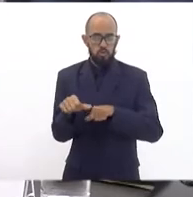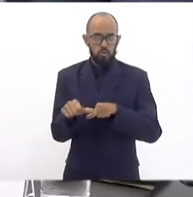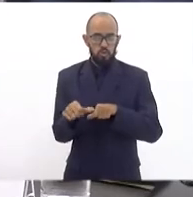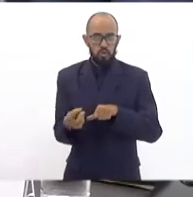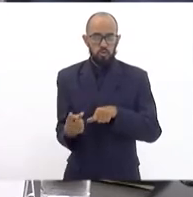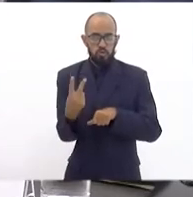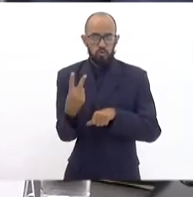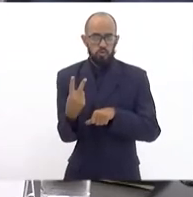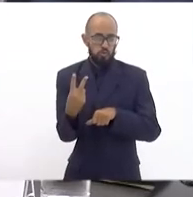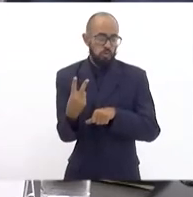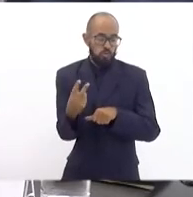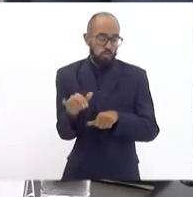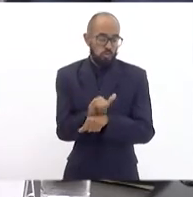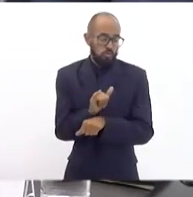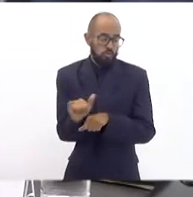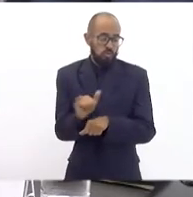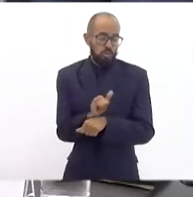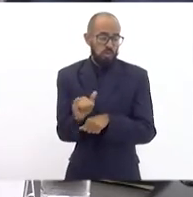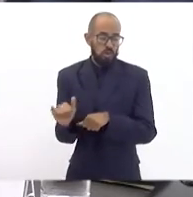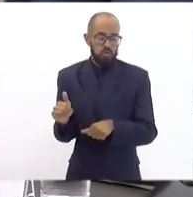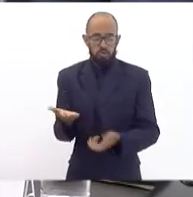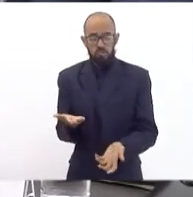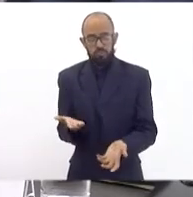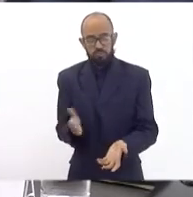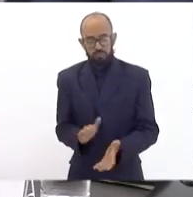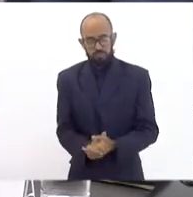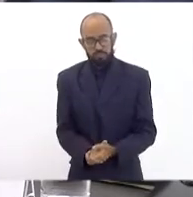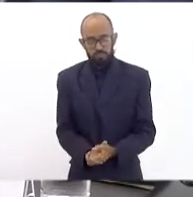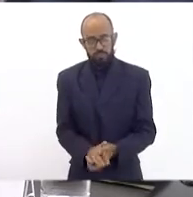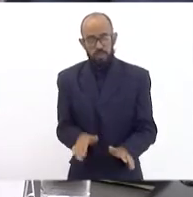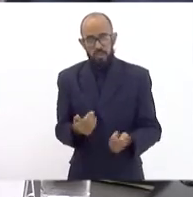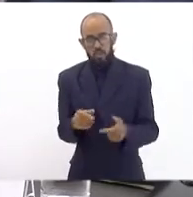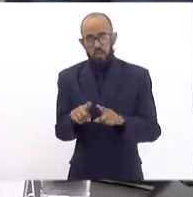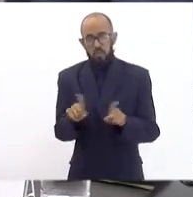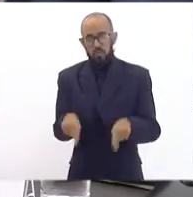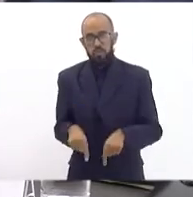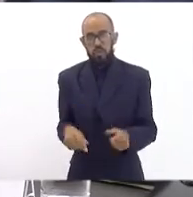dos dois dispositivos, do controle interno e externo. Então o funcionário